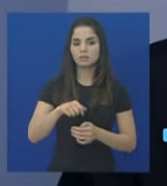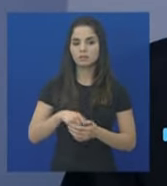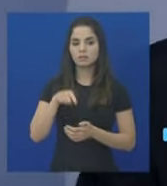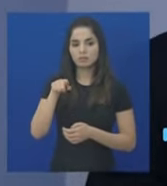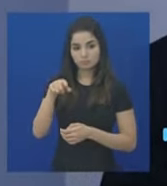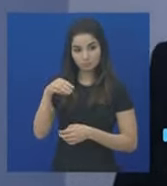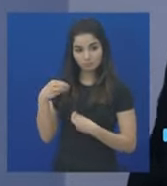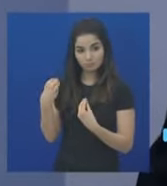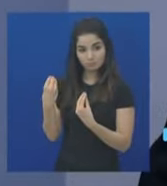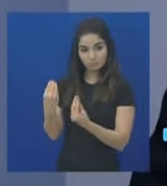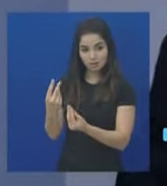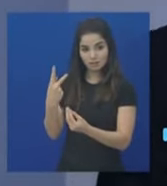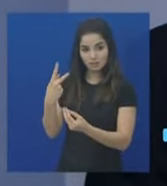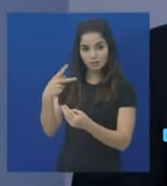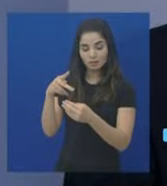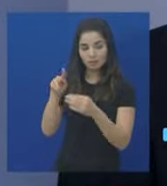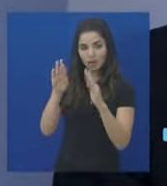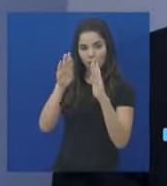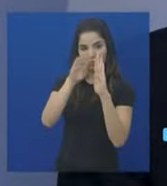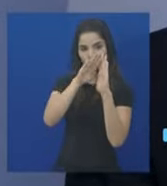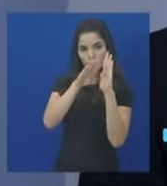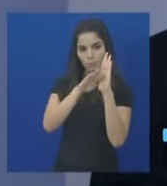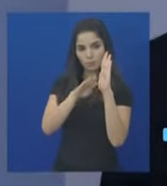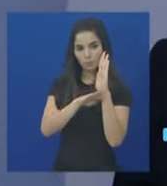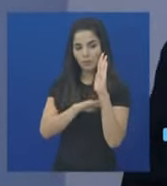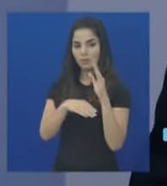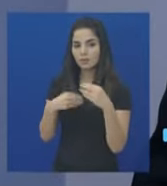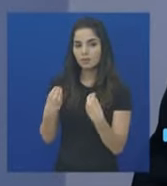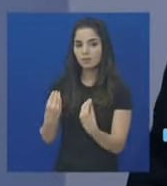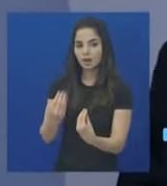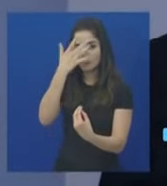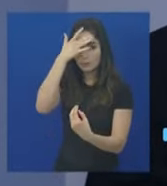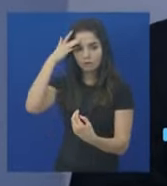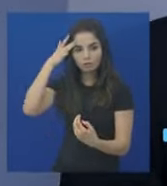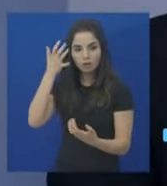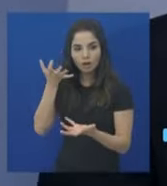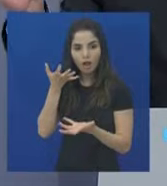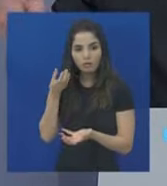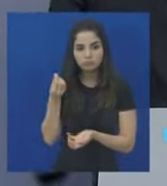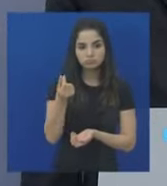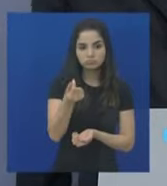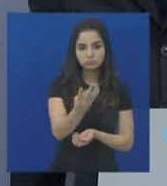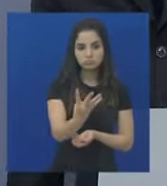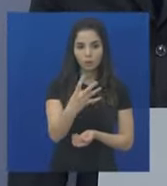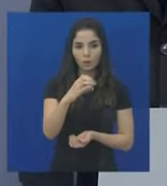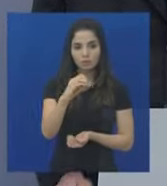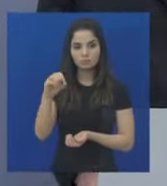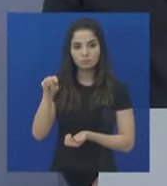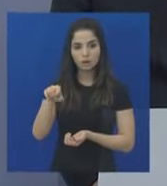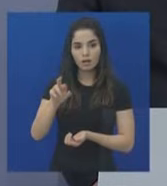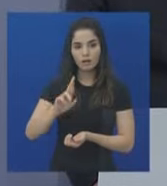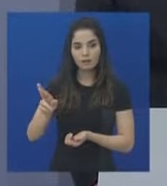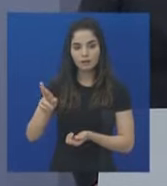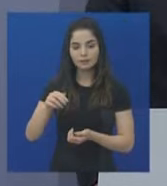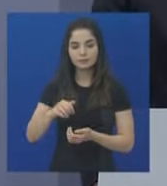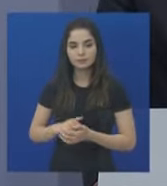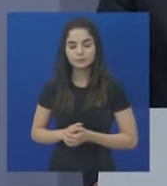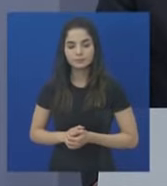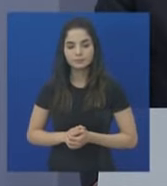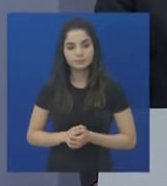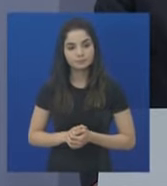cidadão que chegar amanhã em sua porta com 400 mil reais? Ok, candidato Marcos Mendes, um minuto e 30 para a